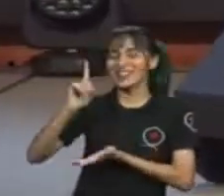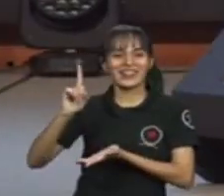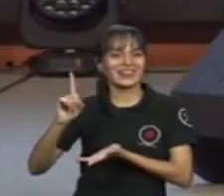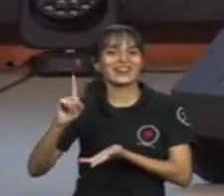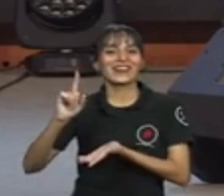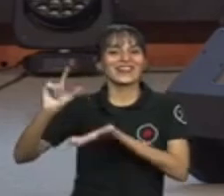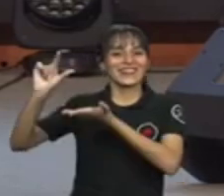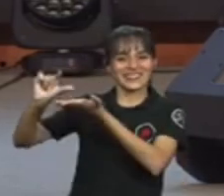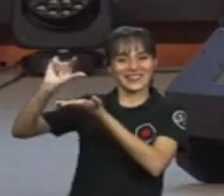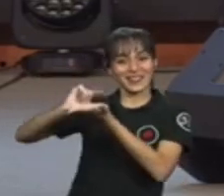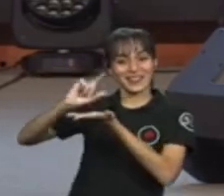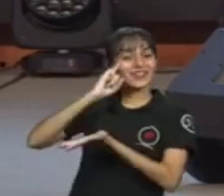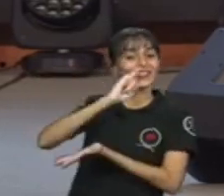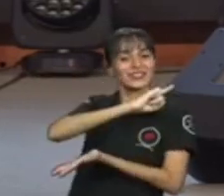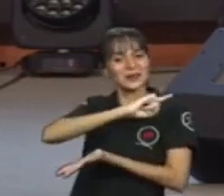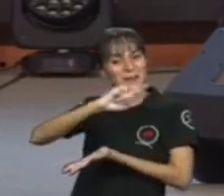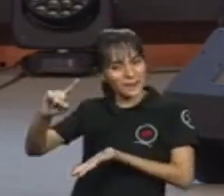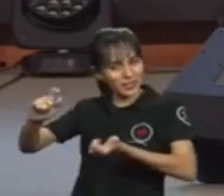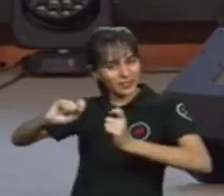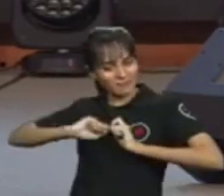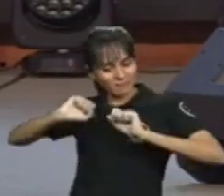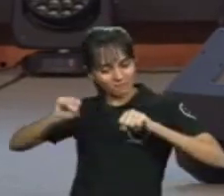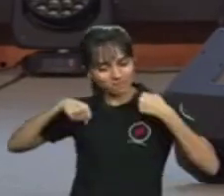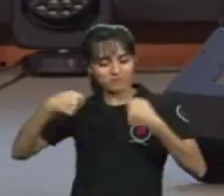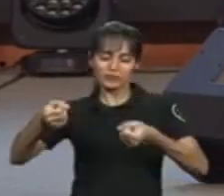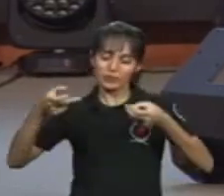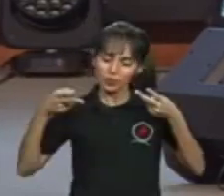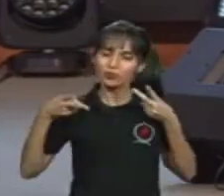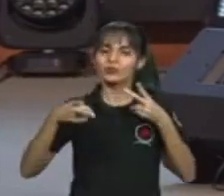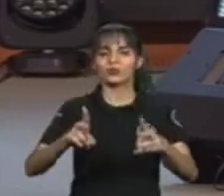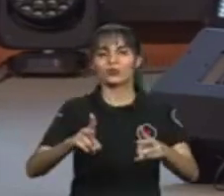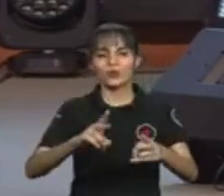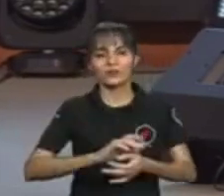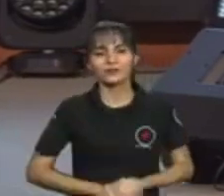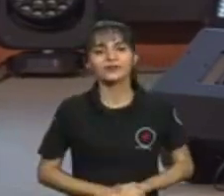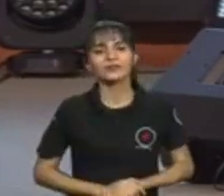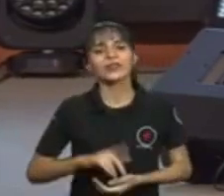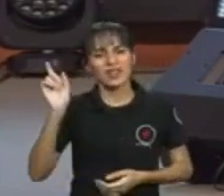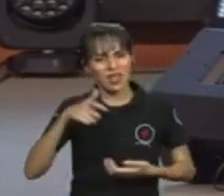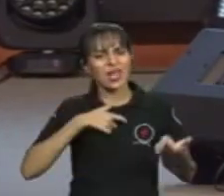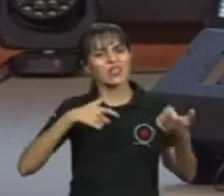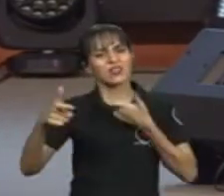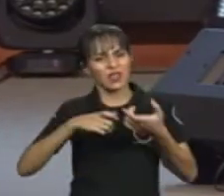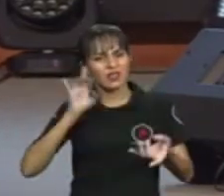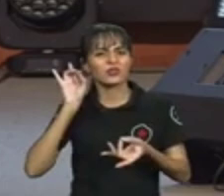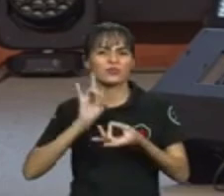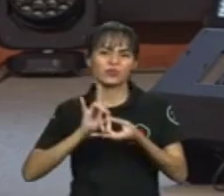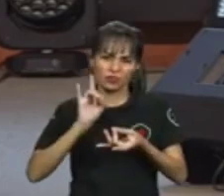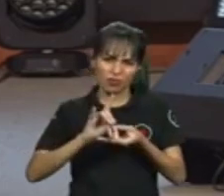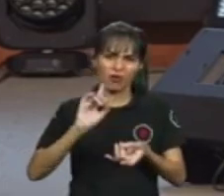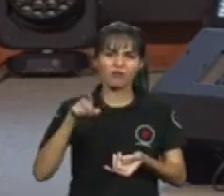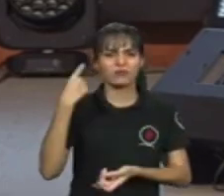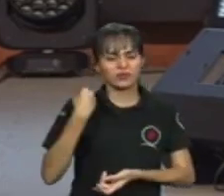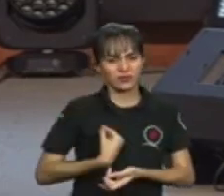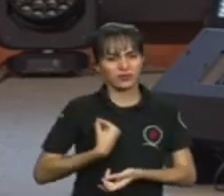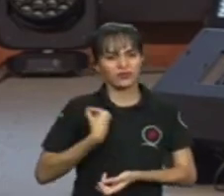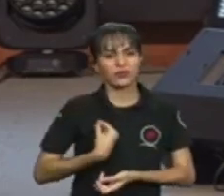a porção da semana para a gente poder continuar, e é uma guerra espiritual que nós estamos